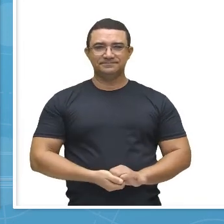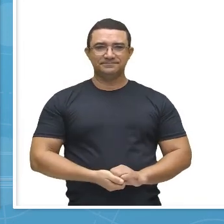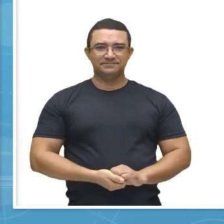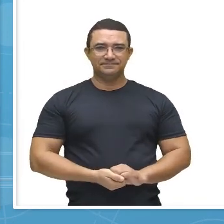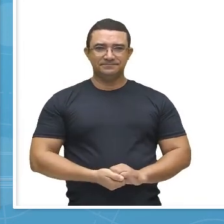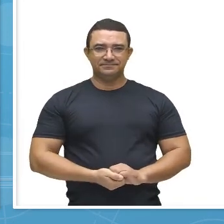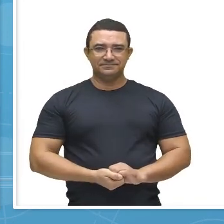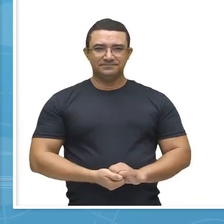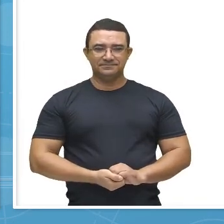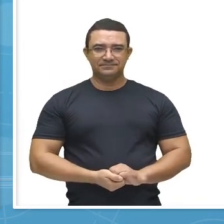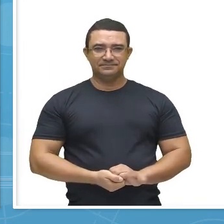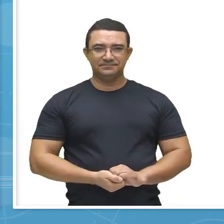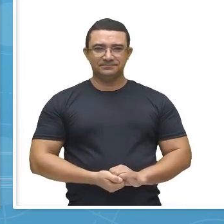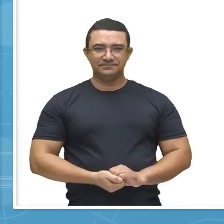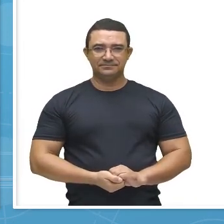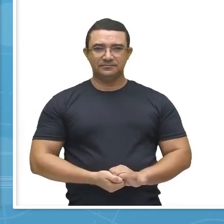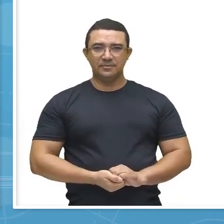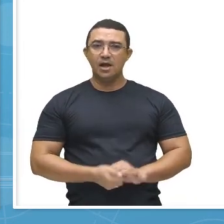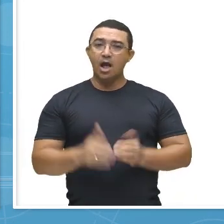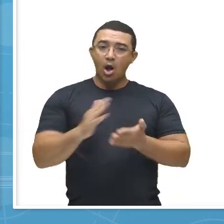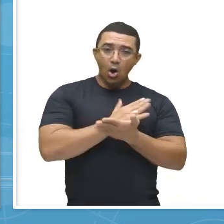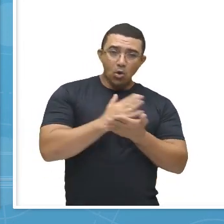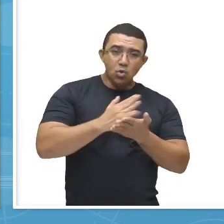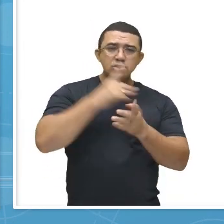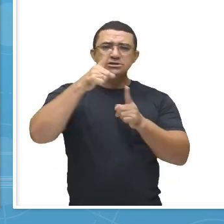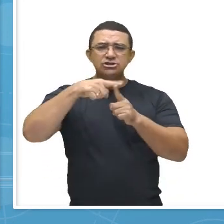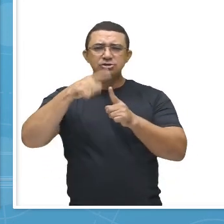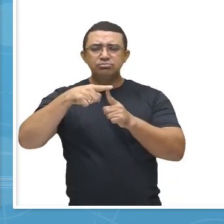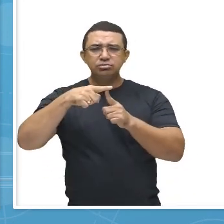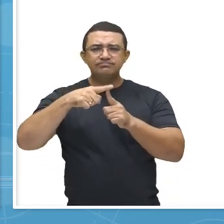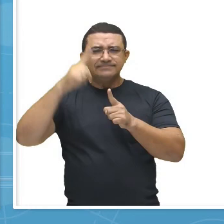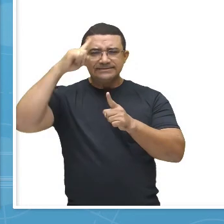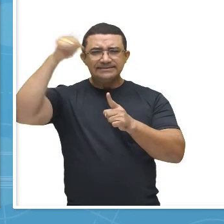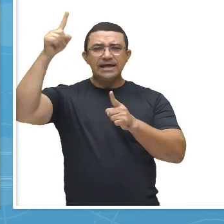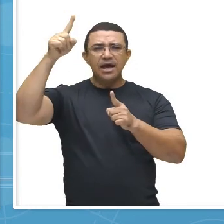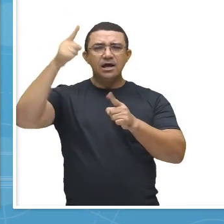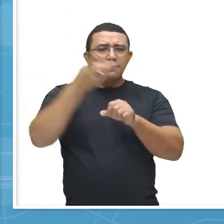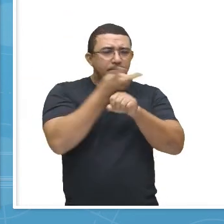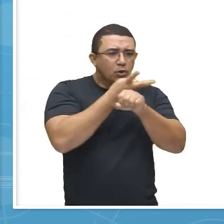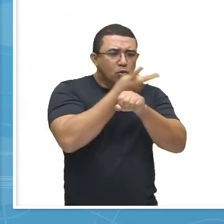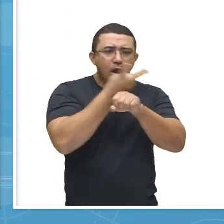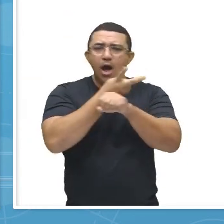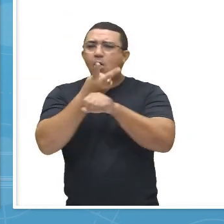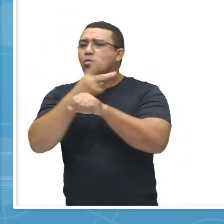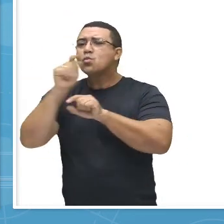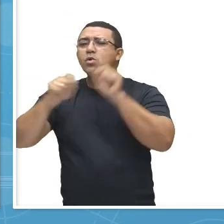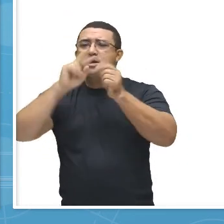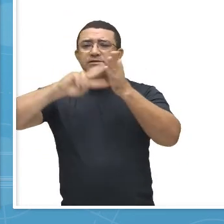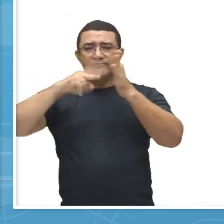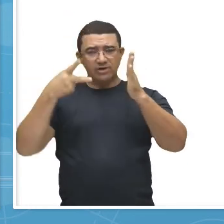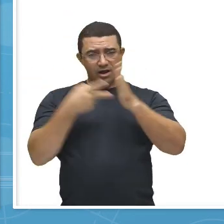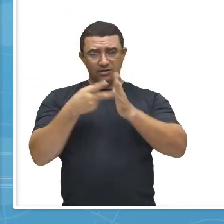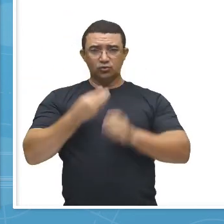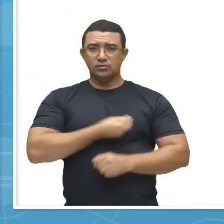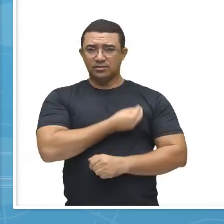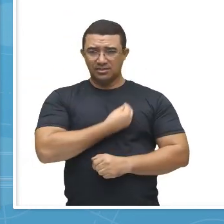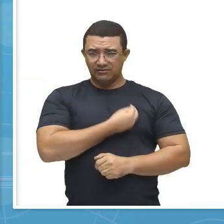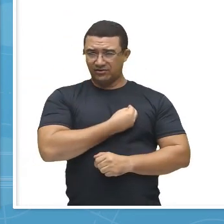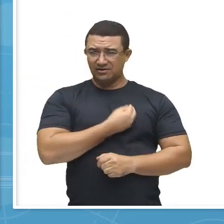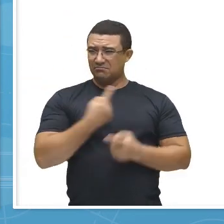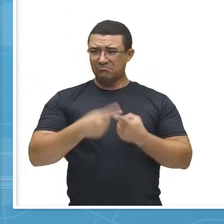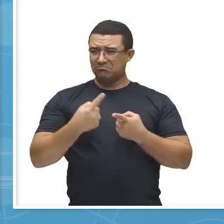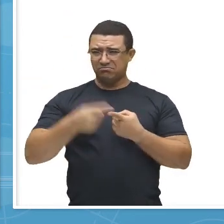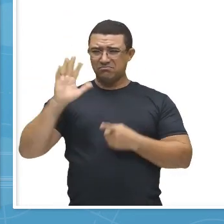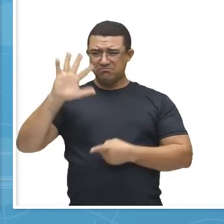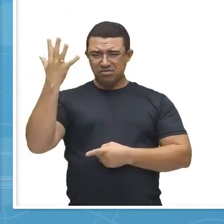Letra A, com algum tipo de ideal ou busca pelo sentido da vida. E por que que isso acontece,